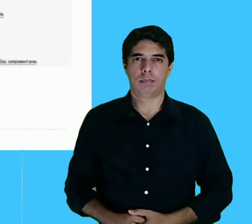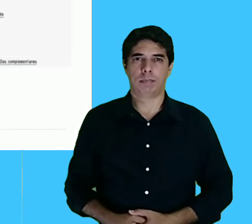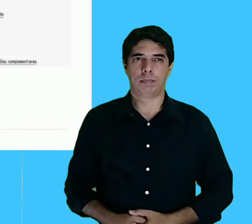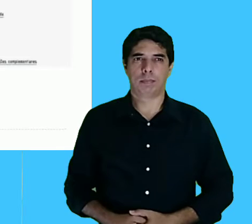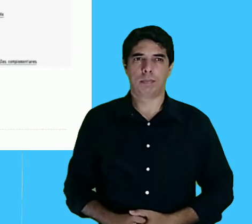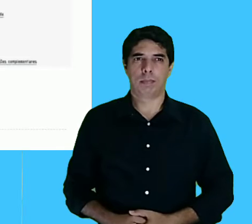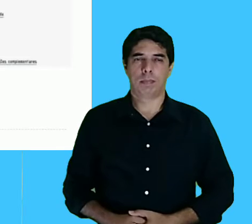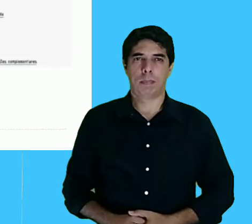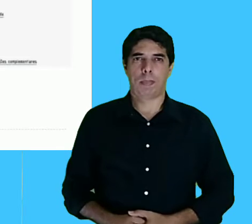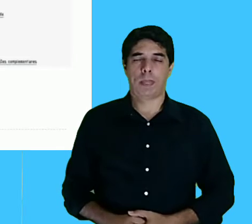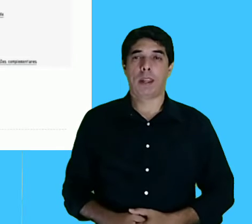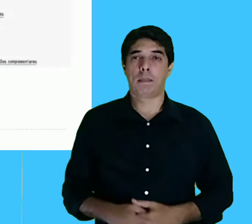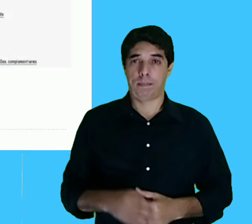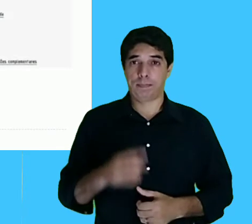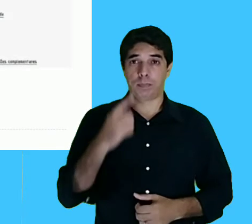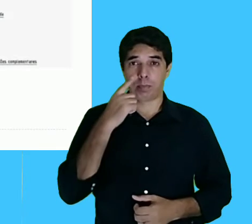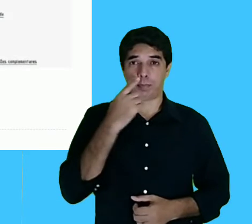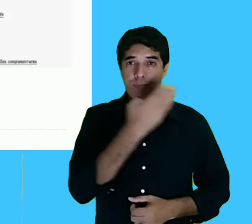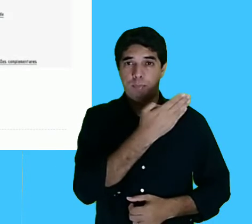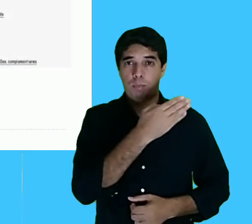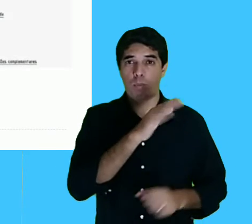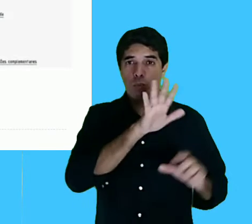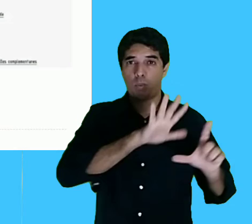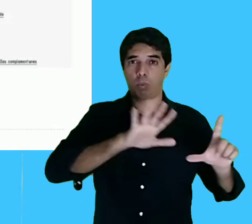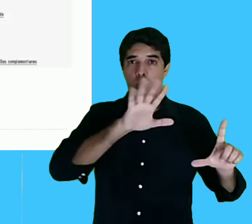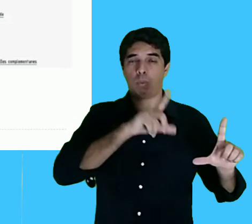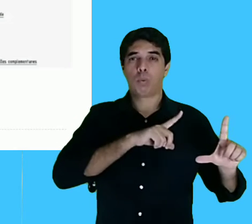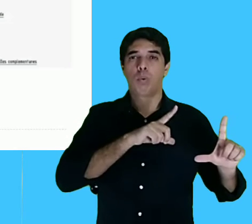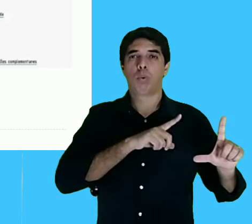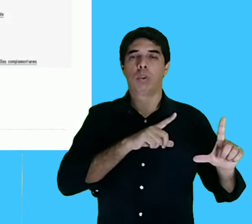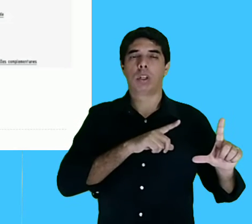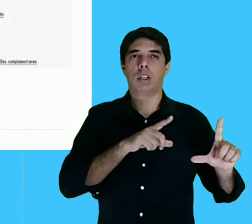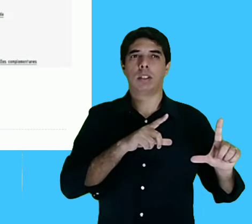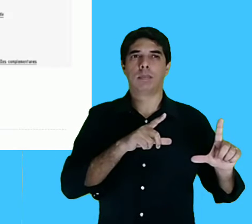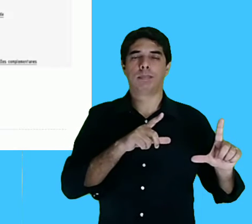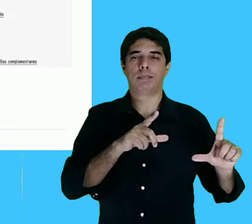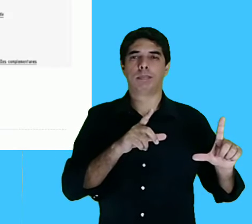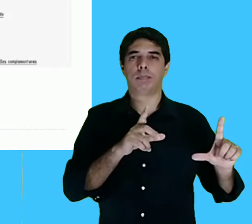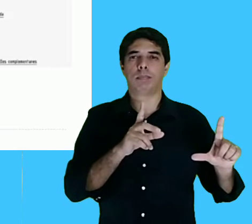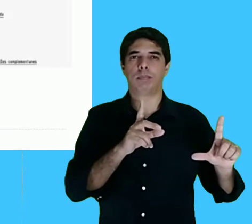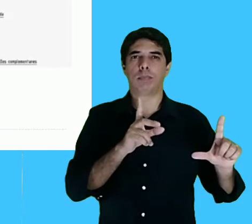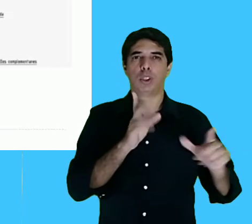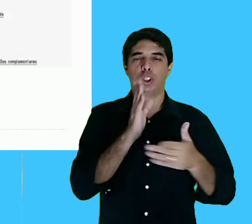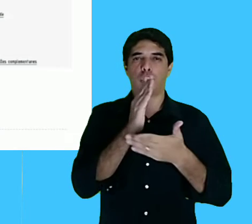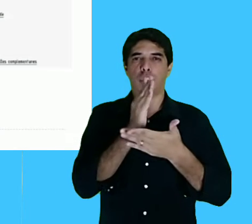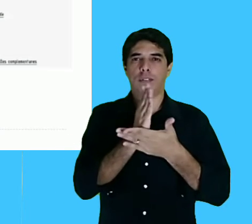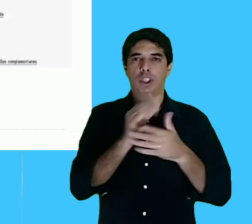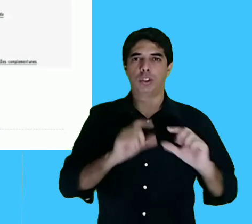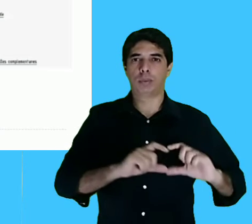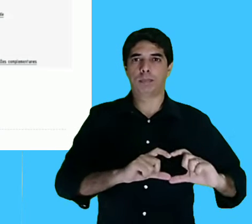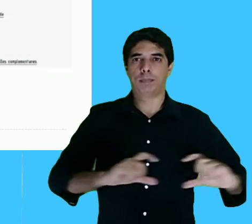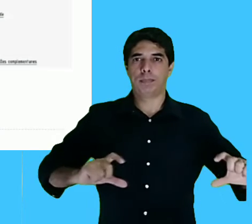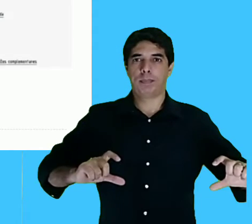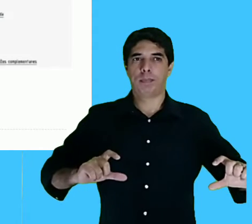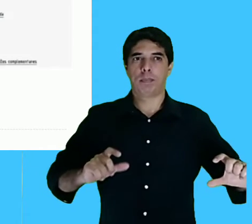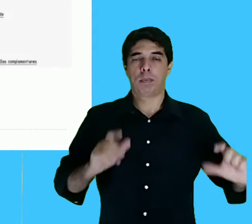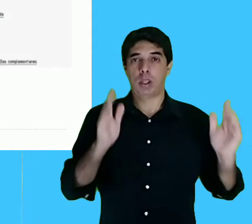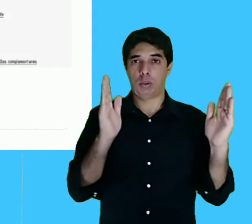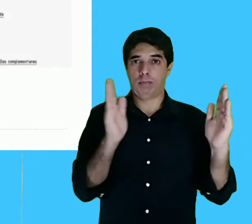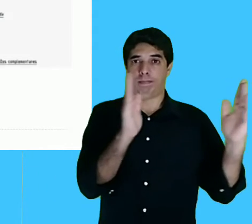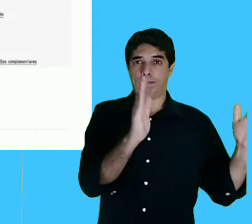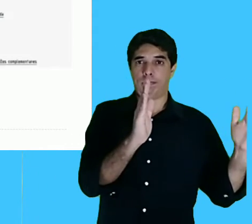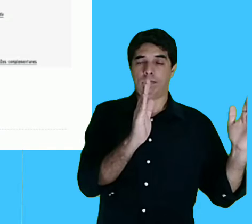O espaço da folha deve ser dividido, deve ter um espaço para desenho, a legenda e um espaço